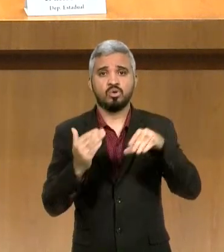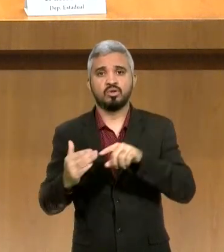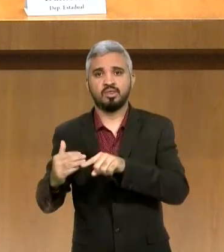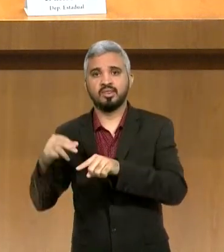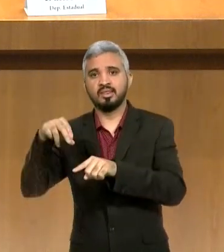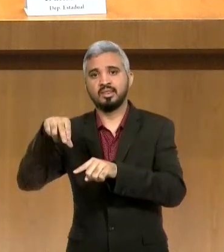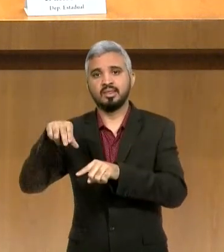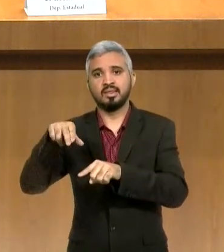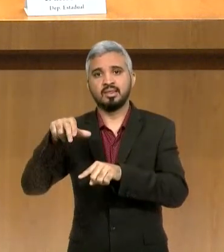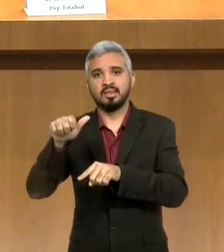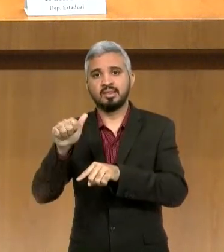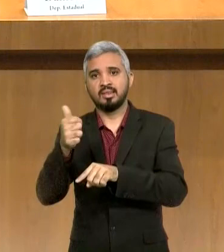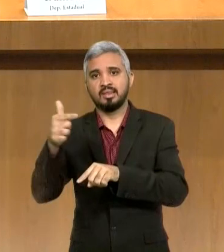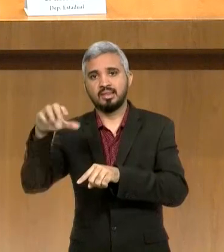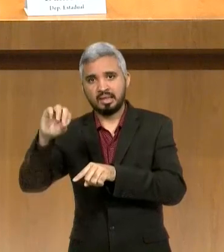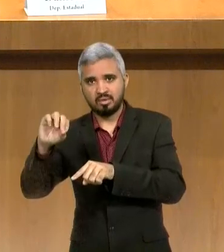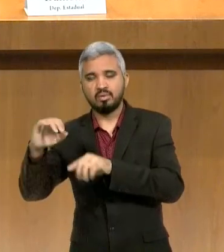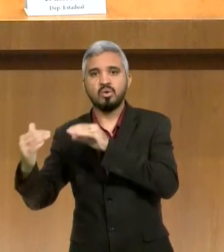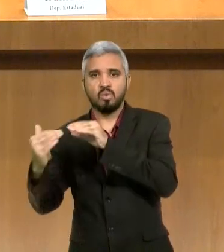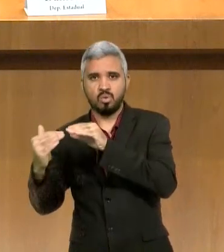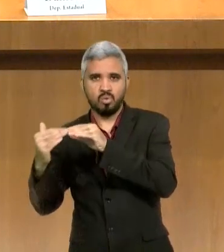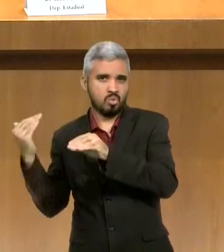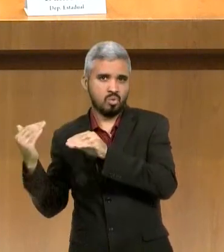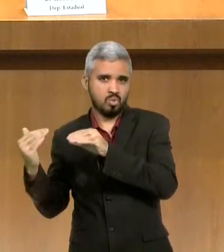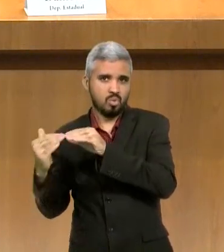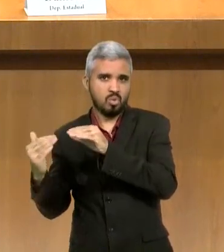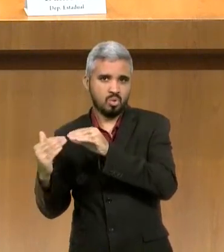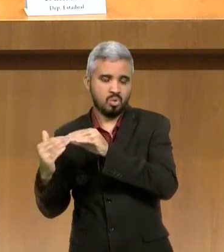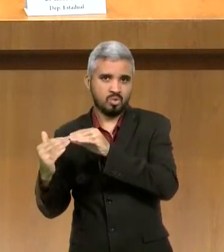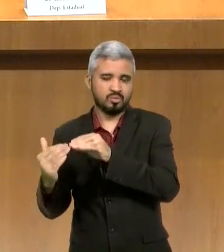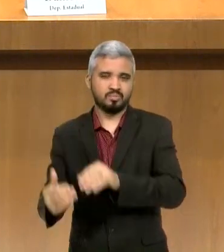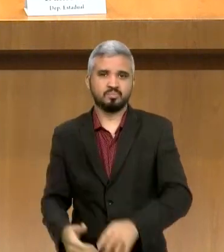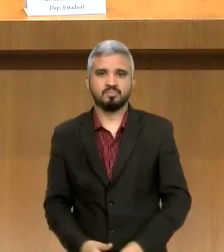veto. Vamos liberar o painel.